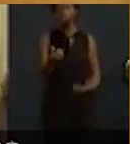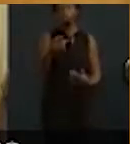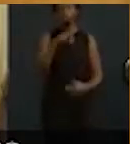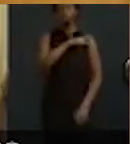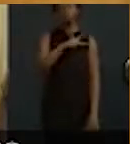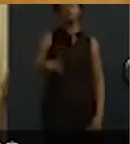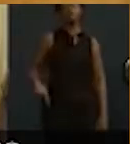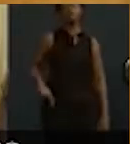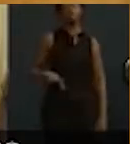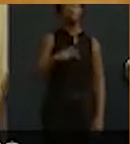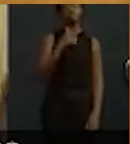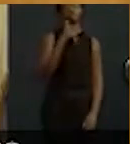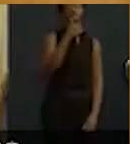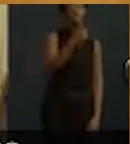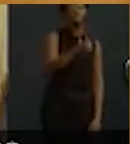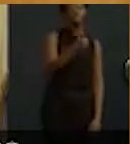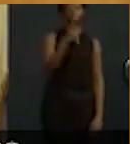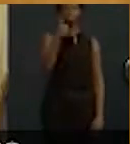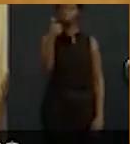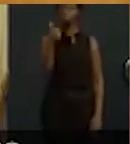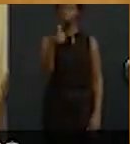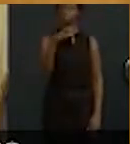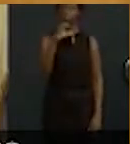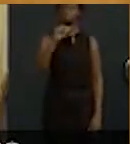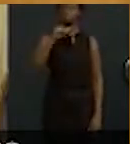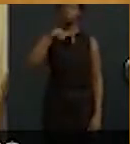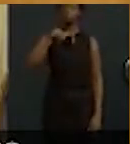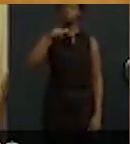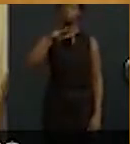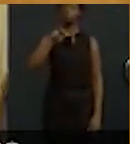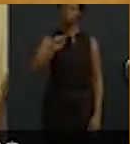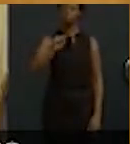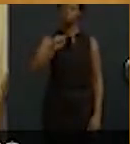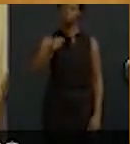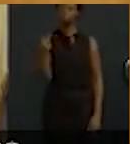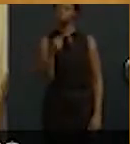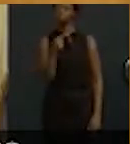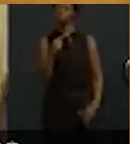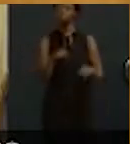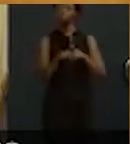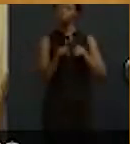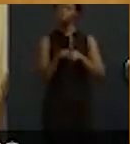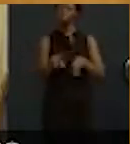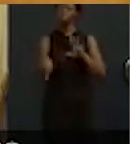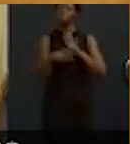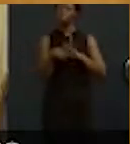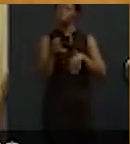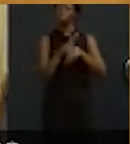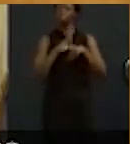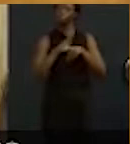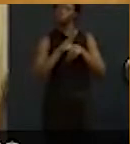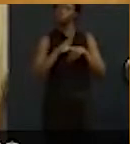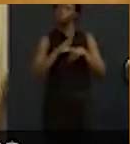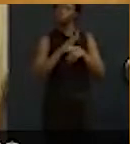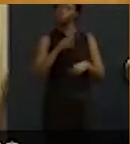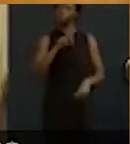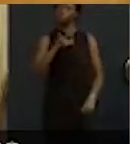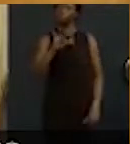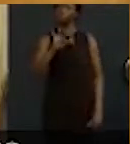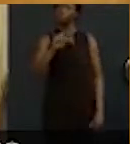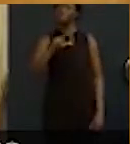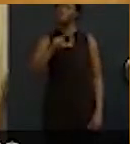Civil. Foi membro do Conselho de Vitaliciamento e integrou o Conselho da